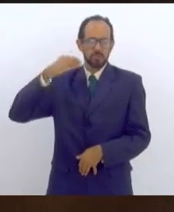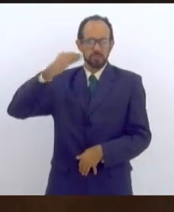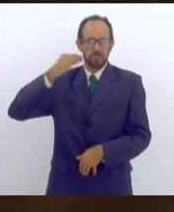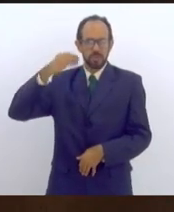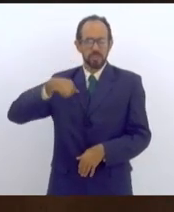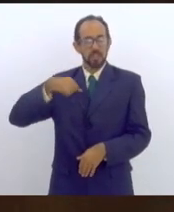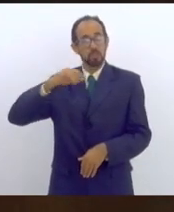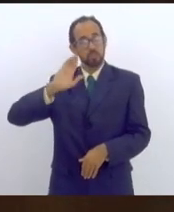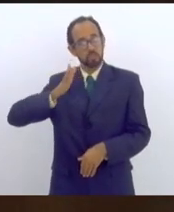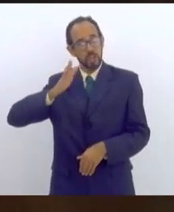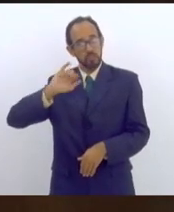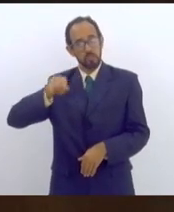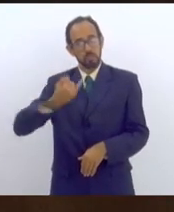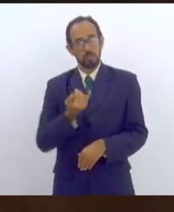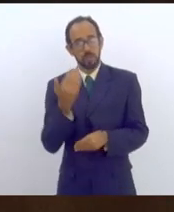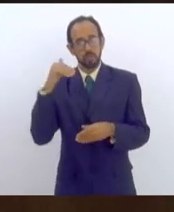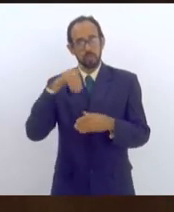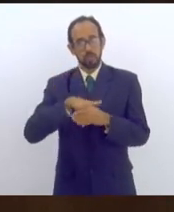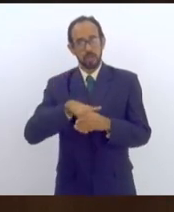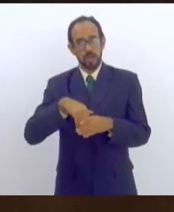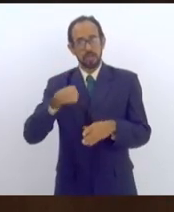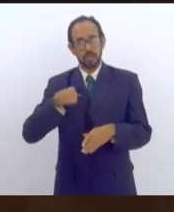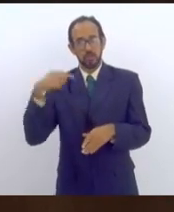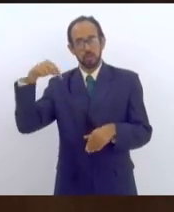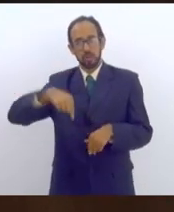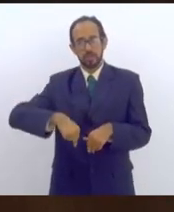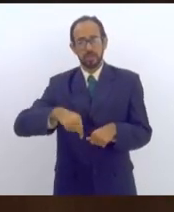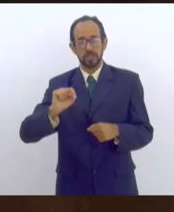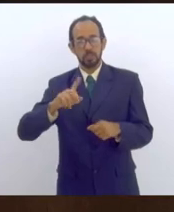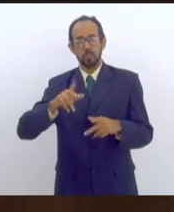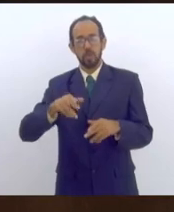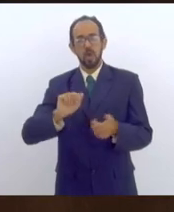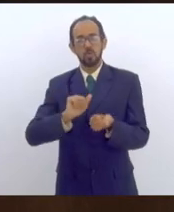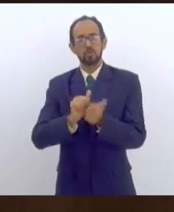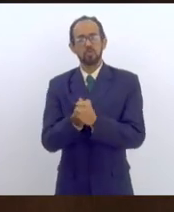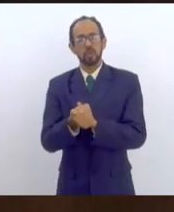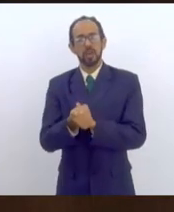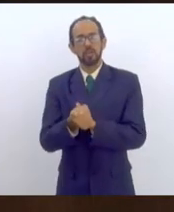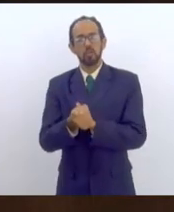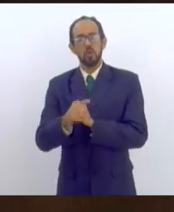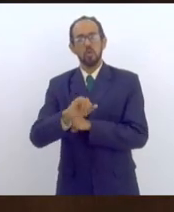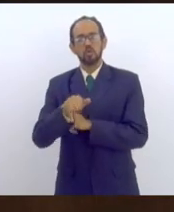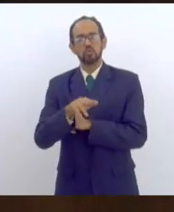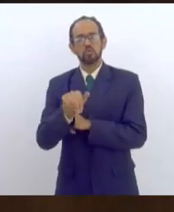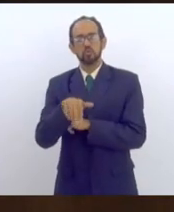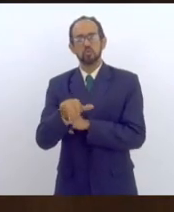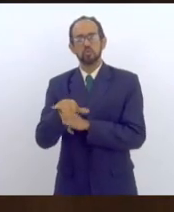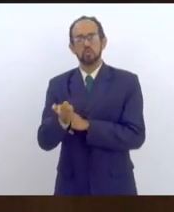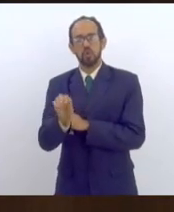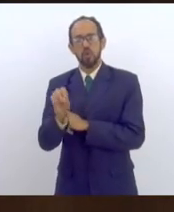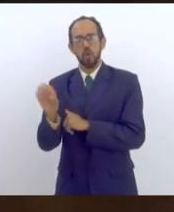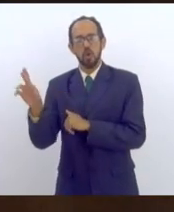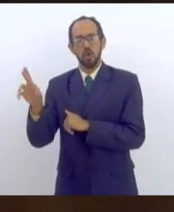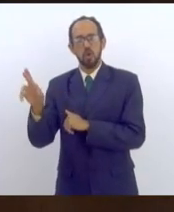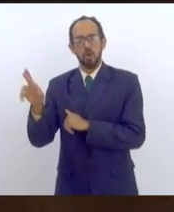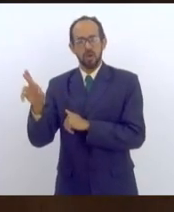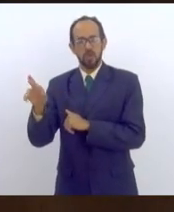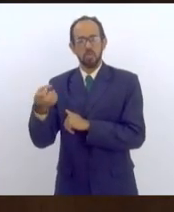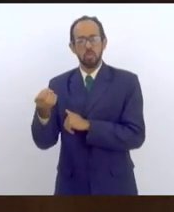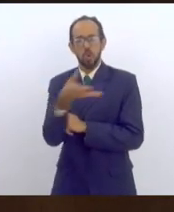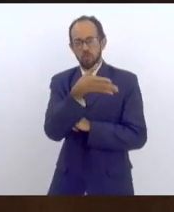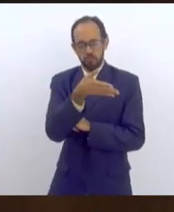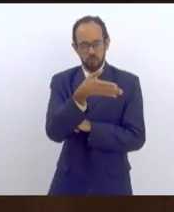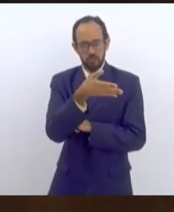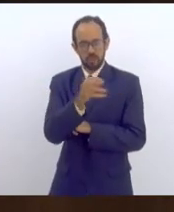votar e que hoje eu estou aqui como aquele jogador júnior que está fazendo parte do elenco com seus craques, o